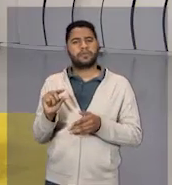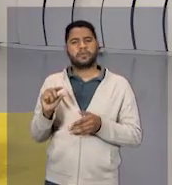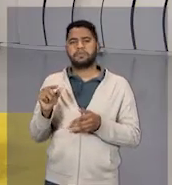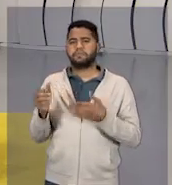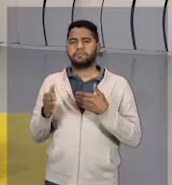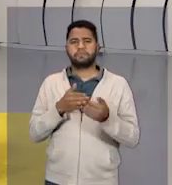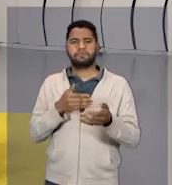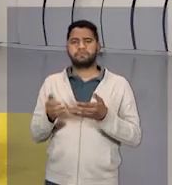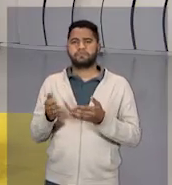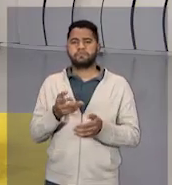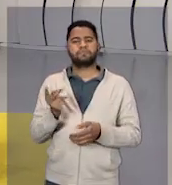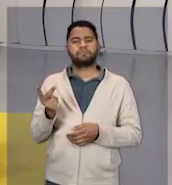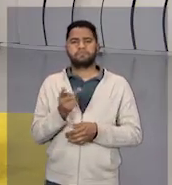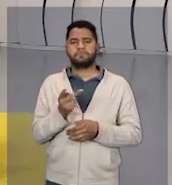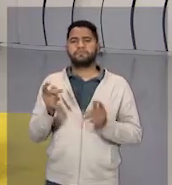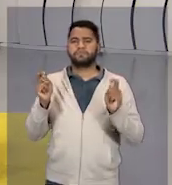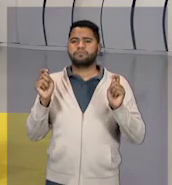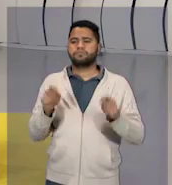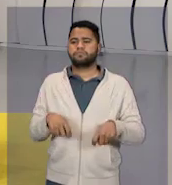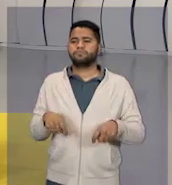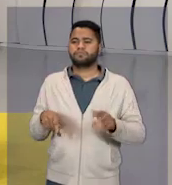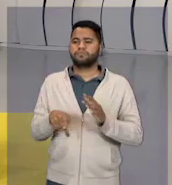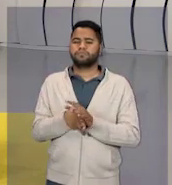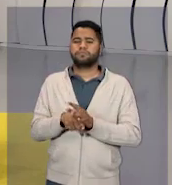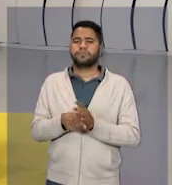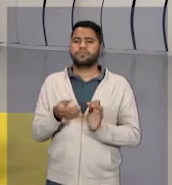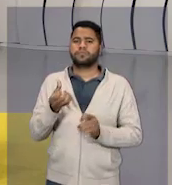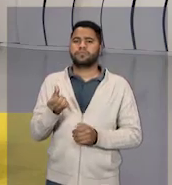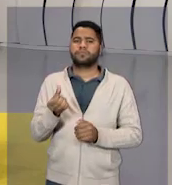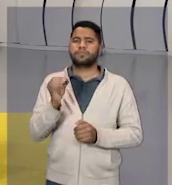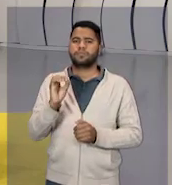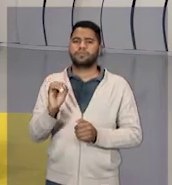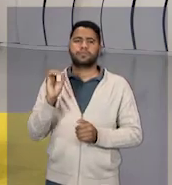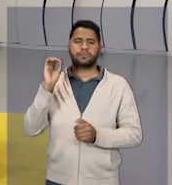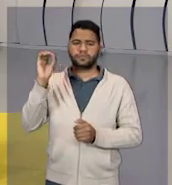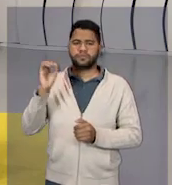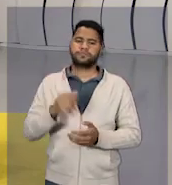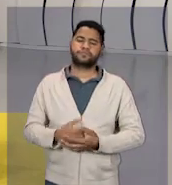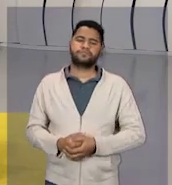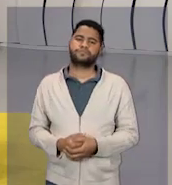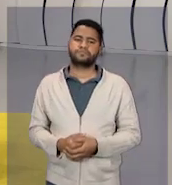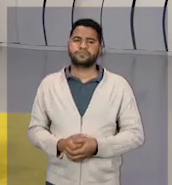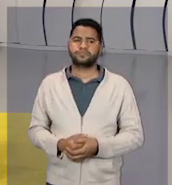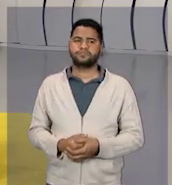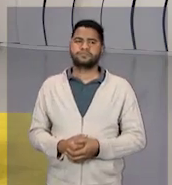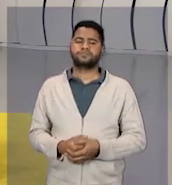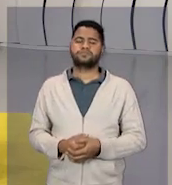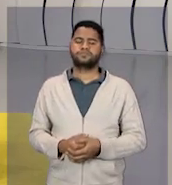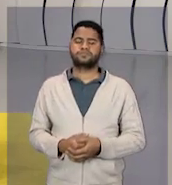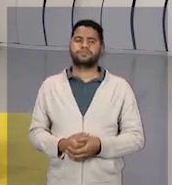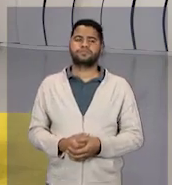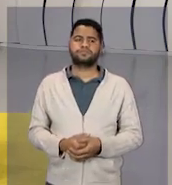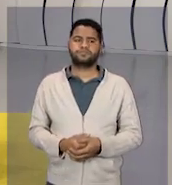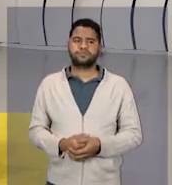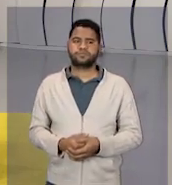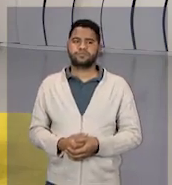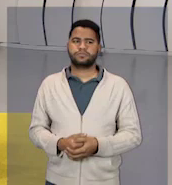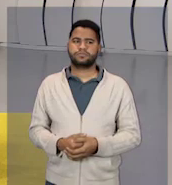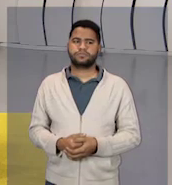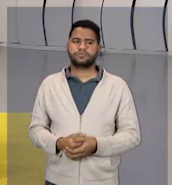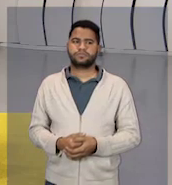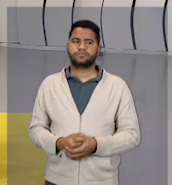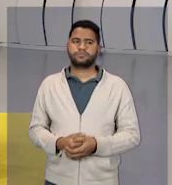dos dois, vai medir os 60 graus ali da mesma forma. Vamos passar para a próxima